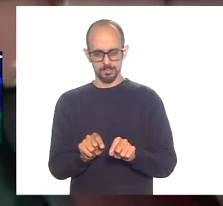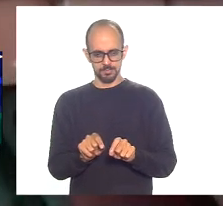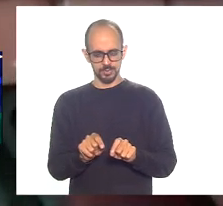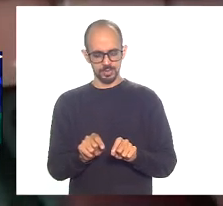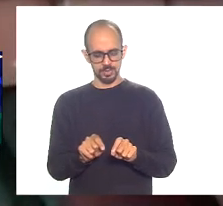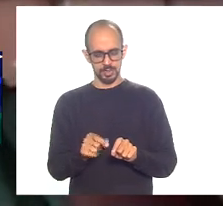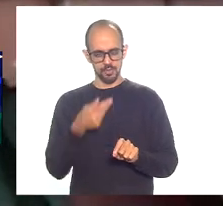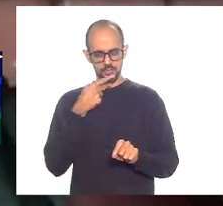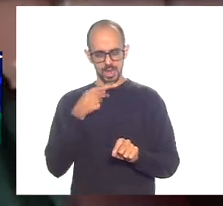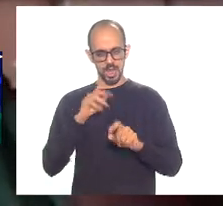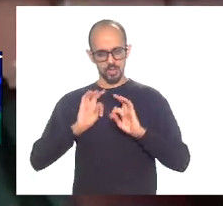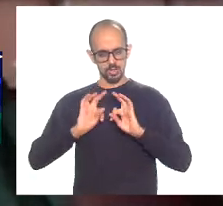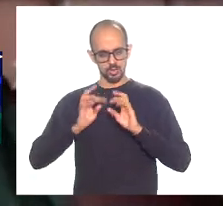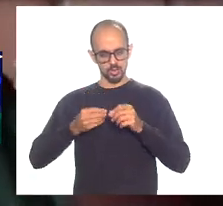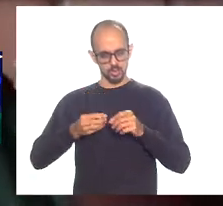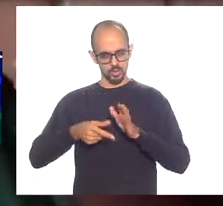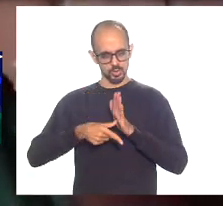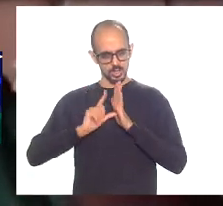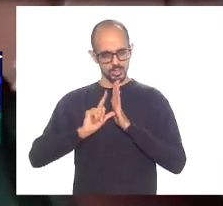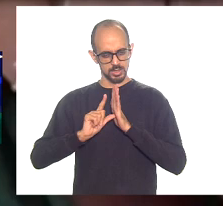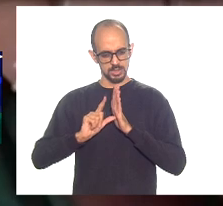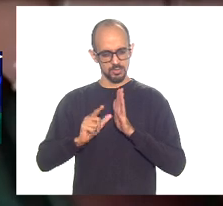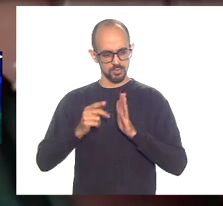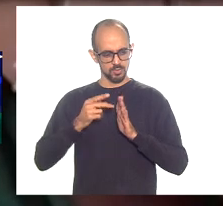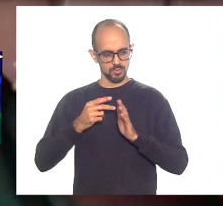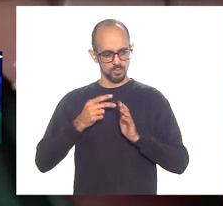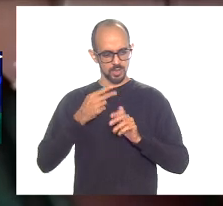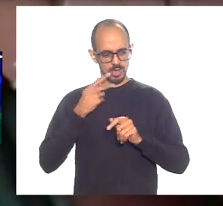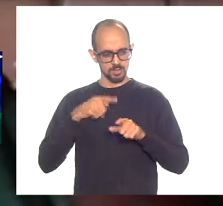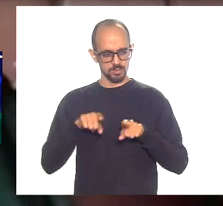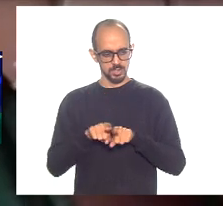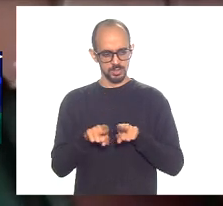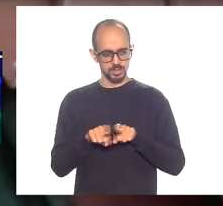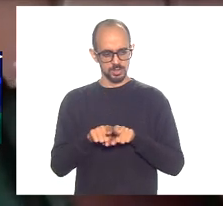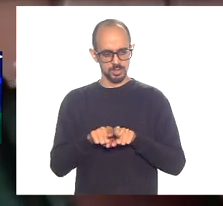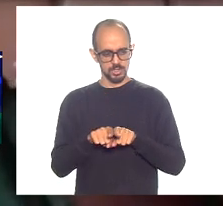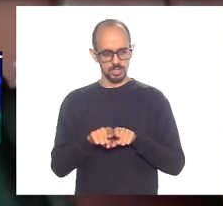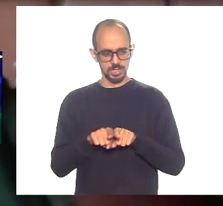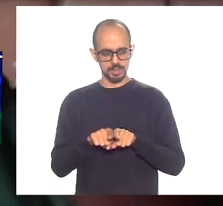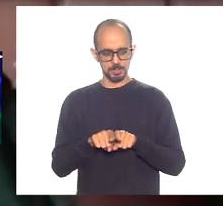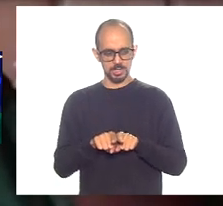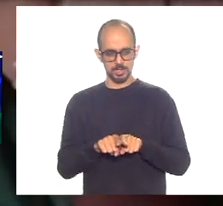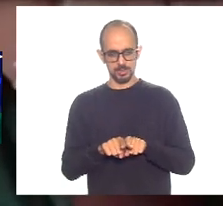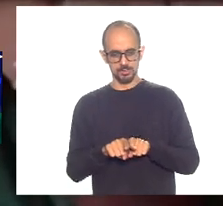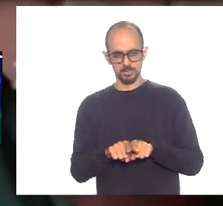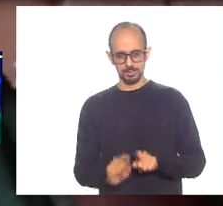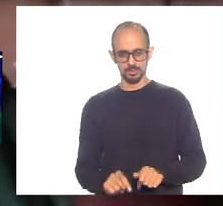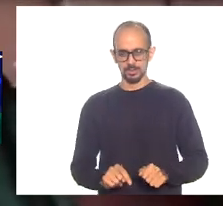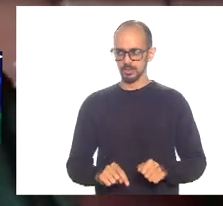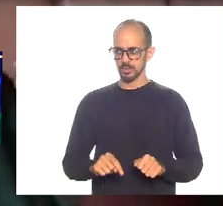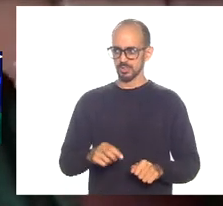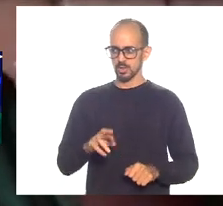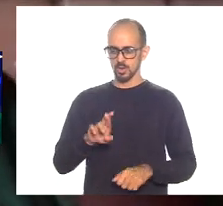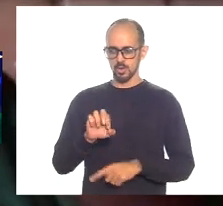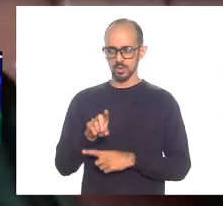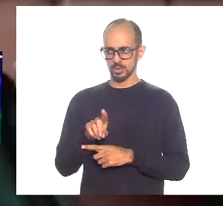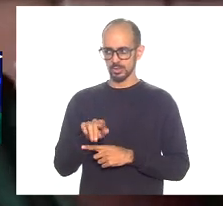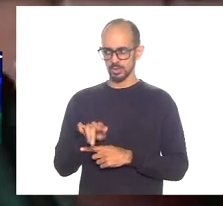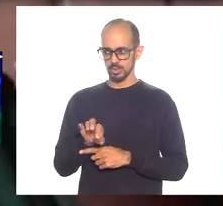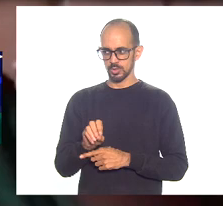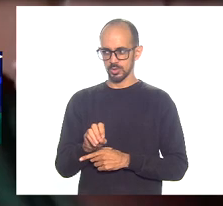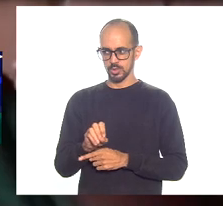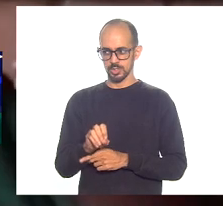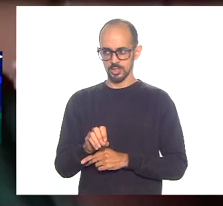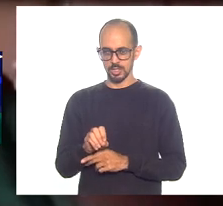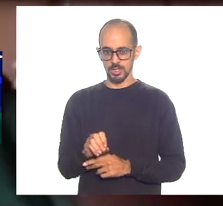que os colegas que me antecederam disseram sobre o deputado Bacelar em sido uma grata